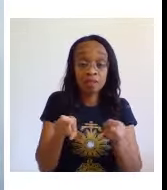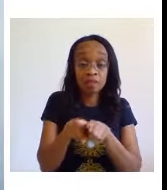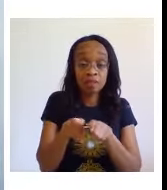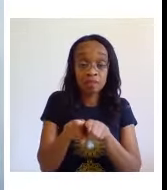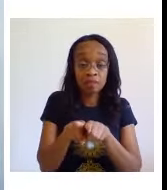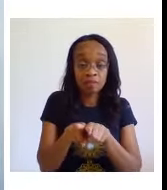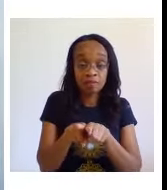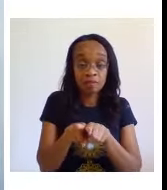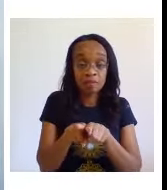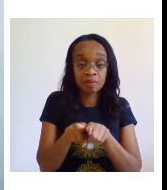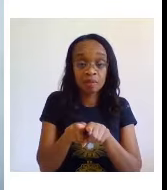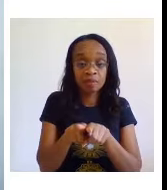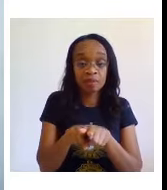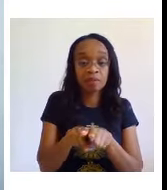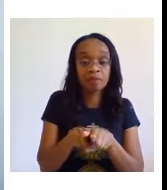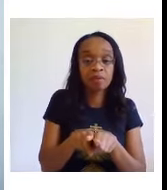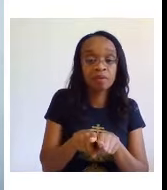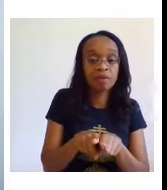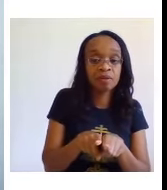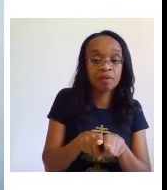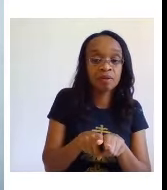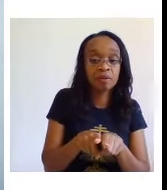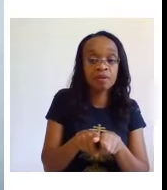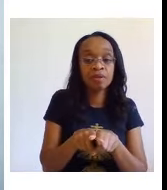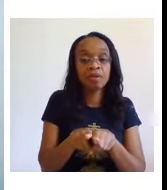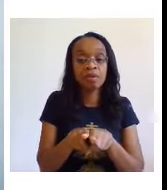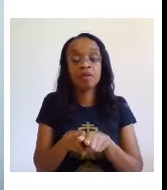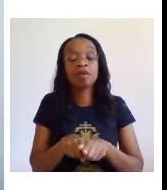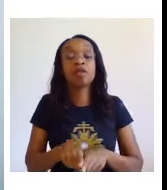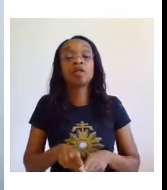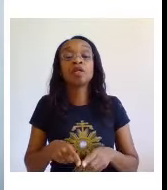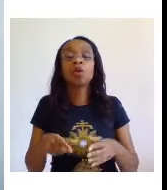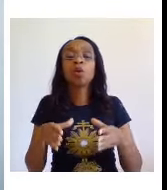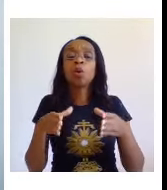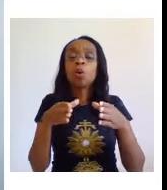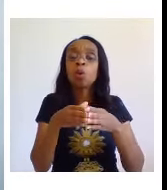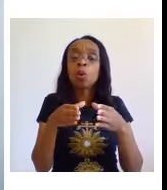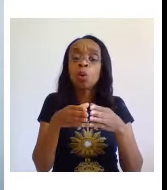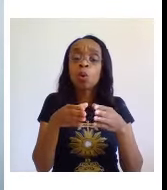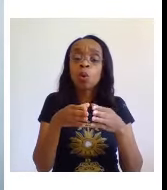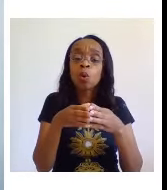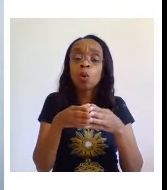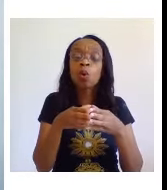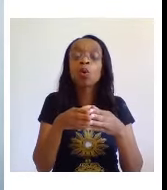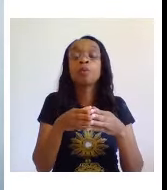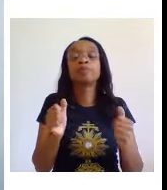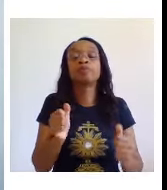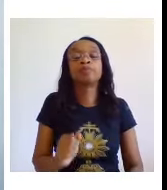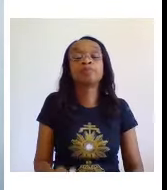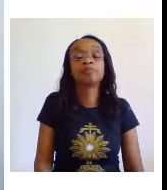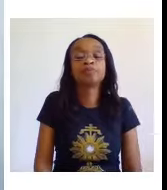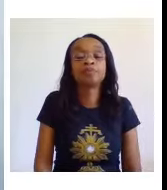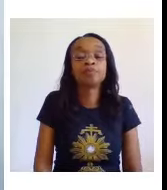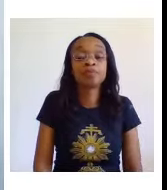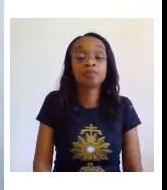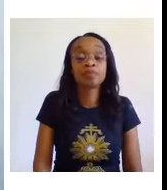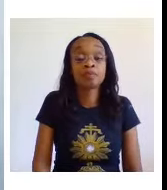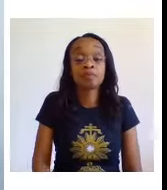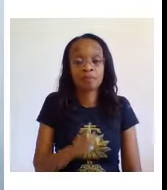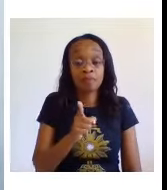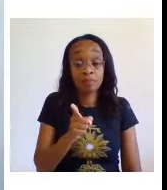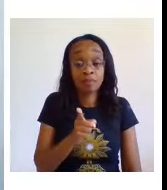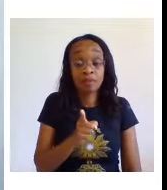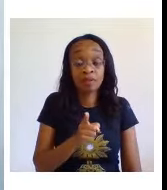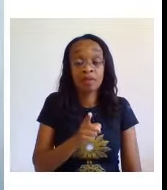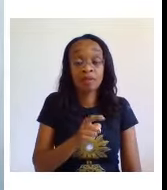convidar a todos a participar de um crowdfunding da Cooperativa São Vicente de Paula, né? A Cooperativa